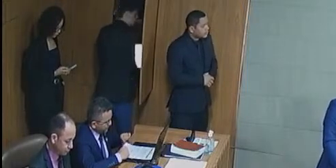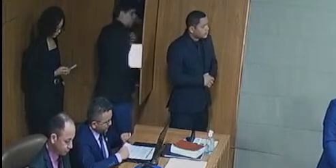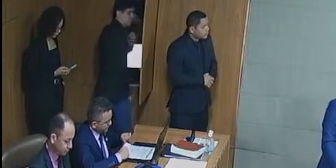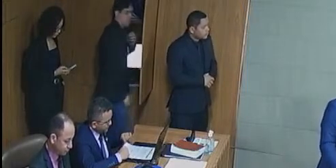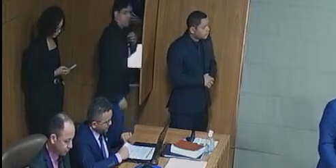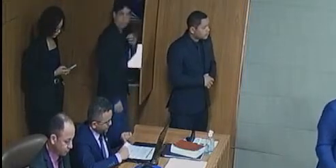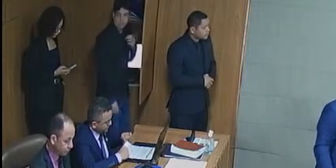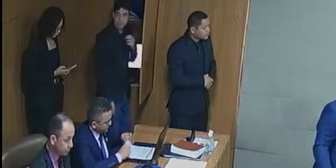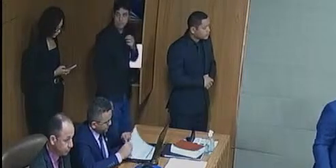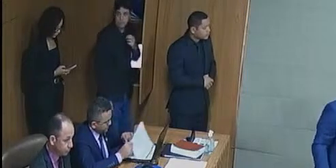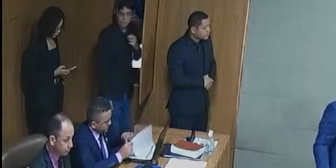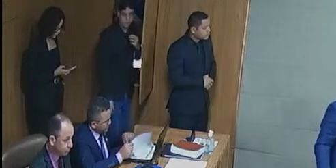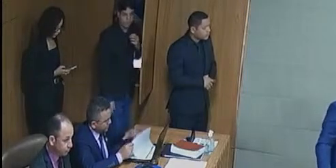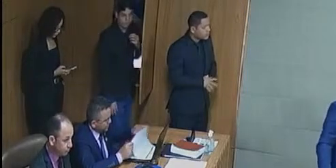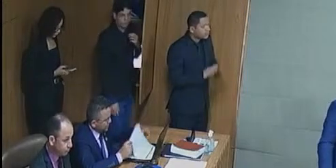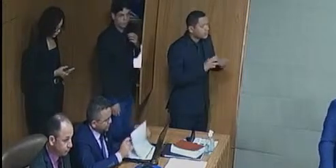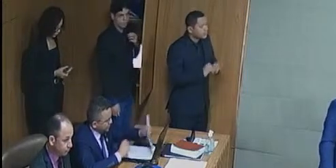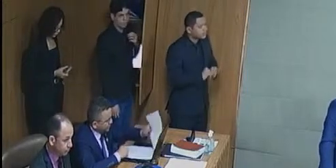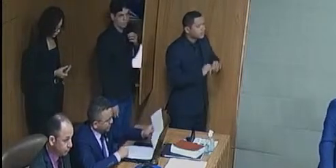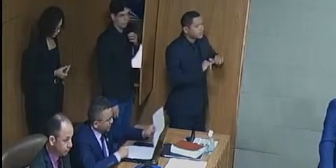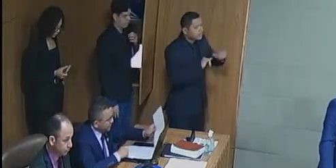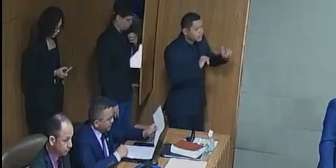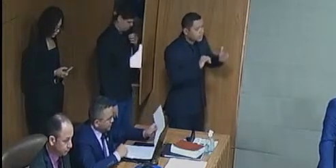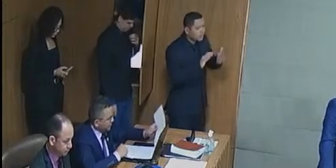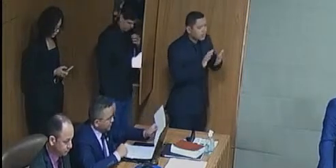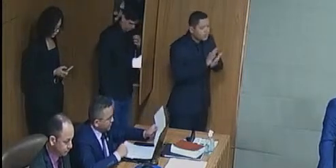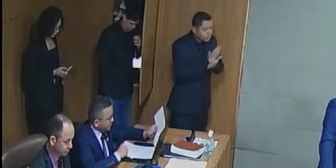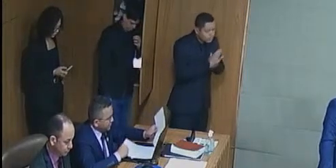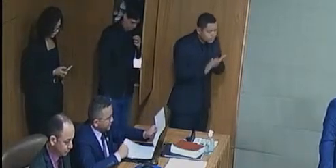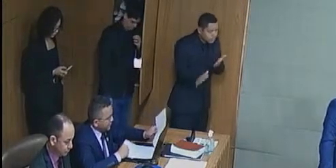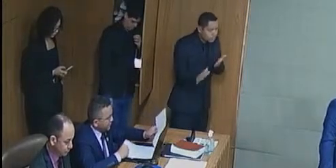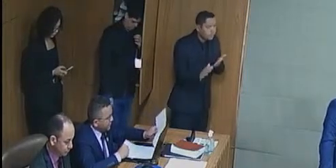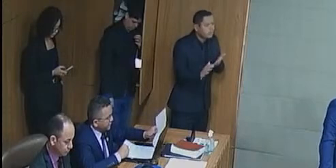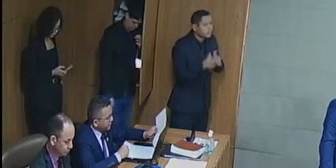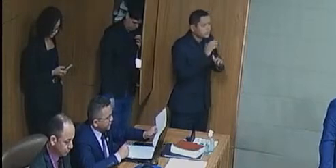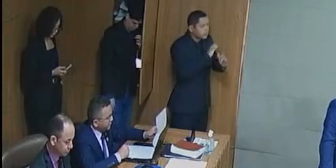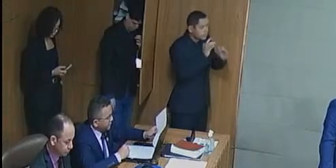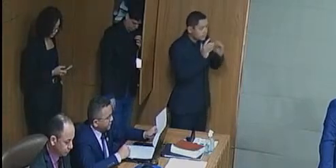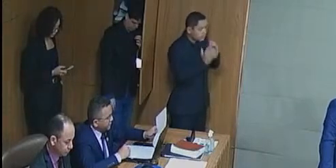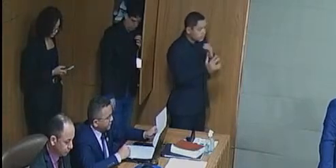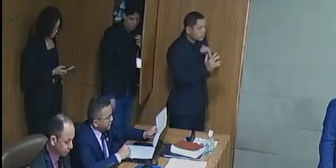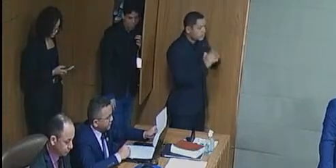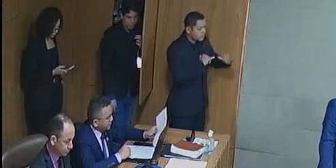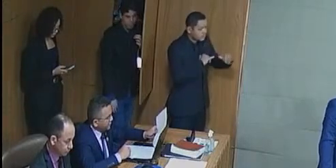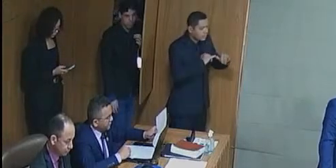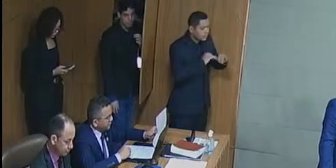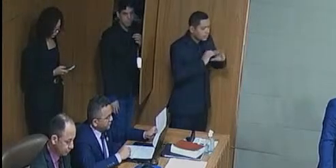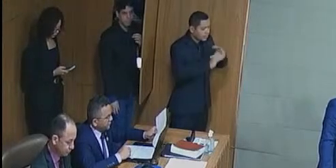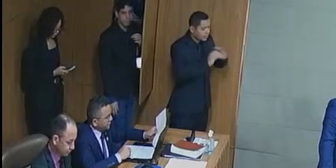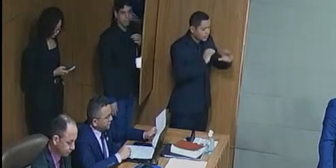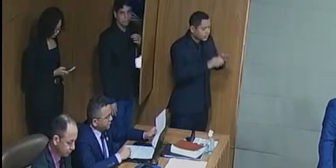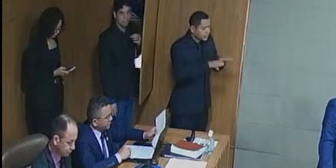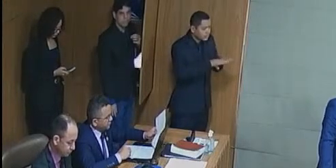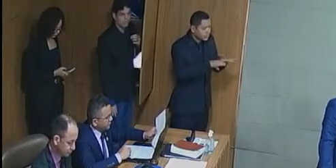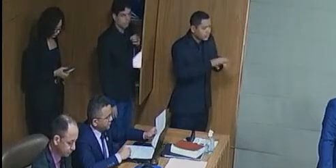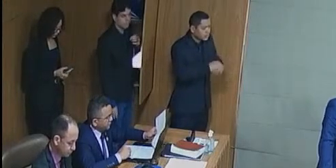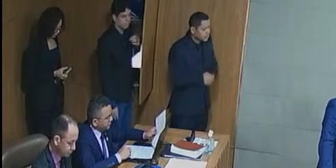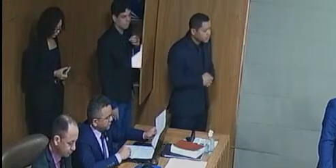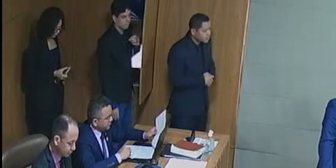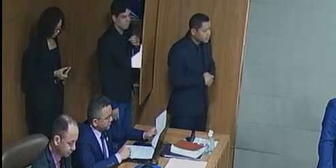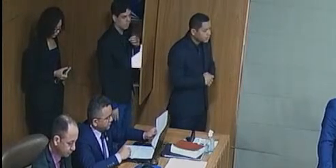já pré anunciado em alguns blogs m comunicação trago